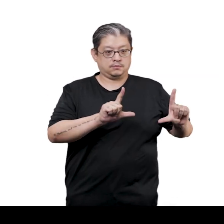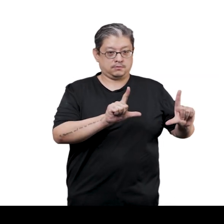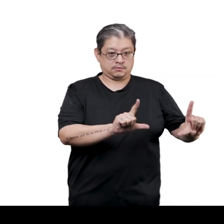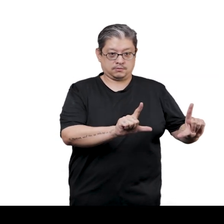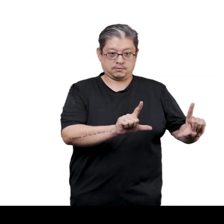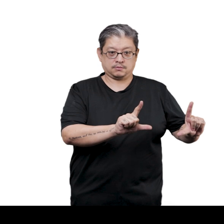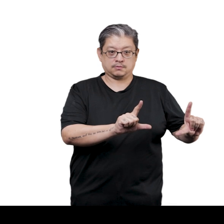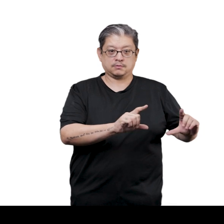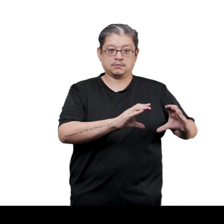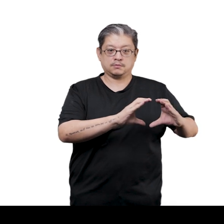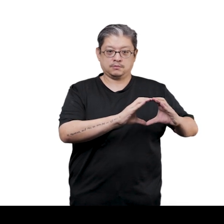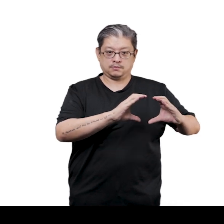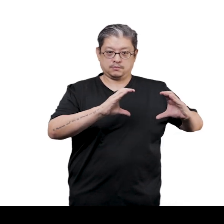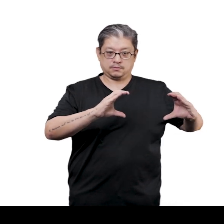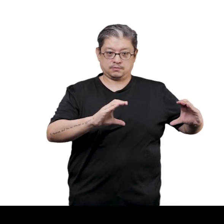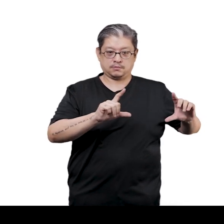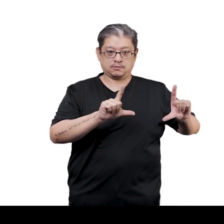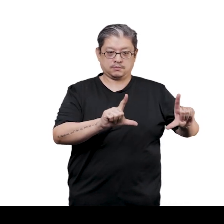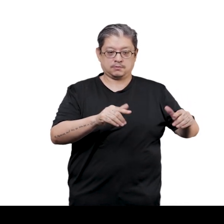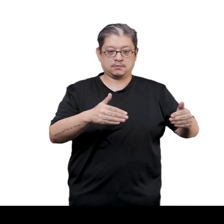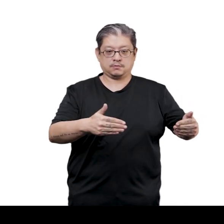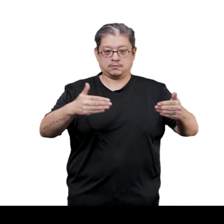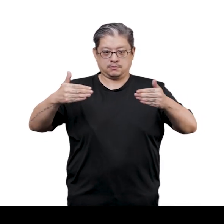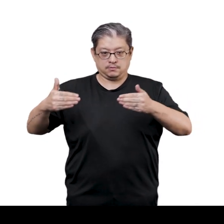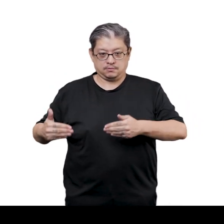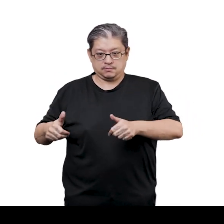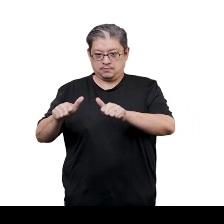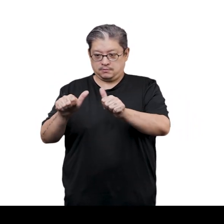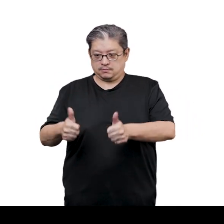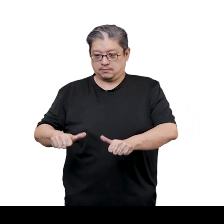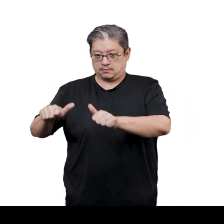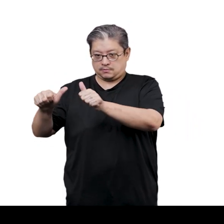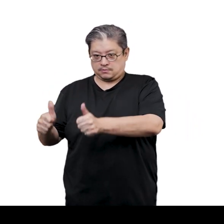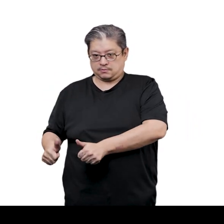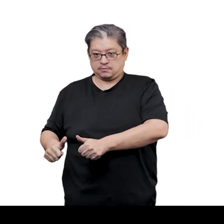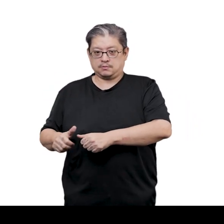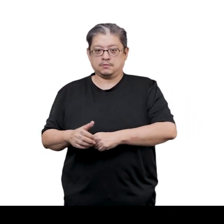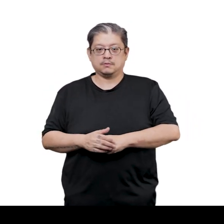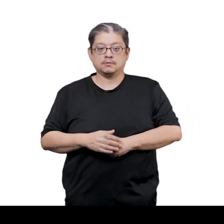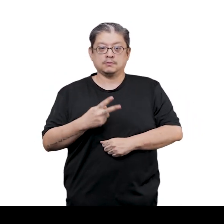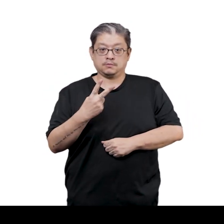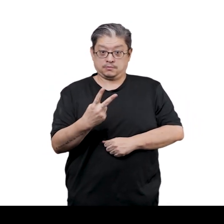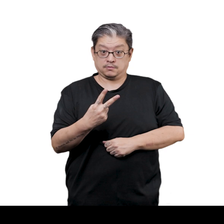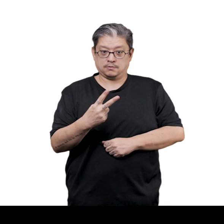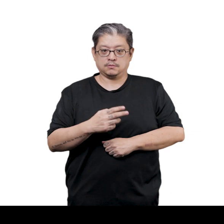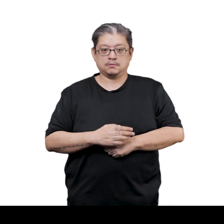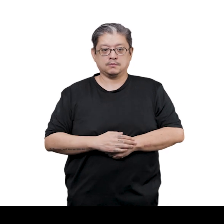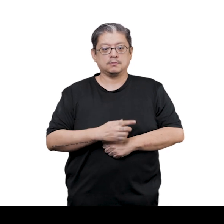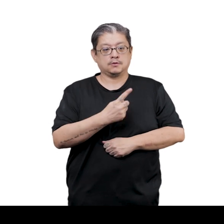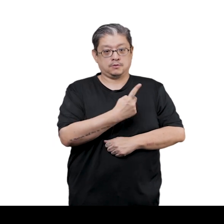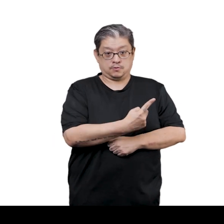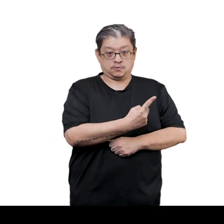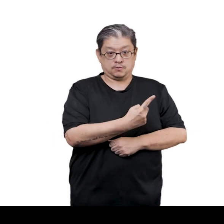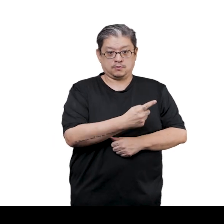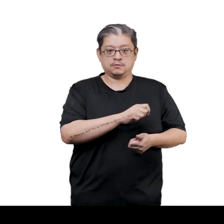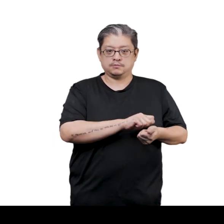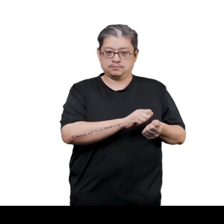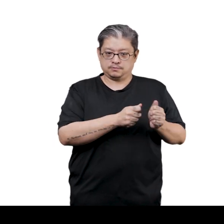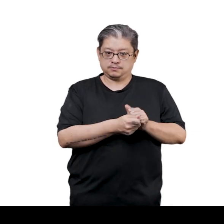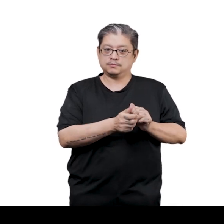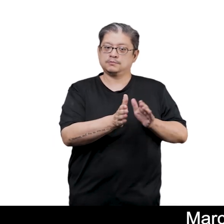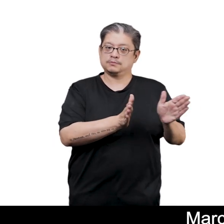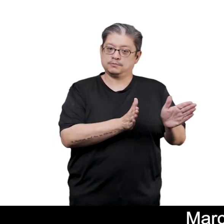Logo atrás da obra de José Dávila, duas esculturas ocupam o centro do espaço, uma delas descrita